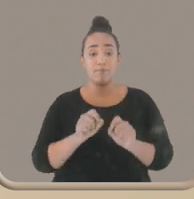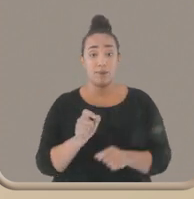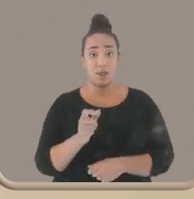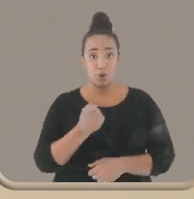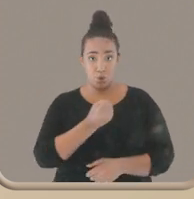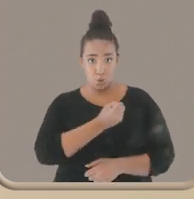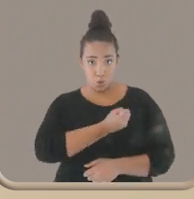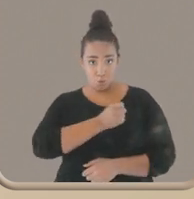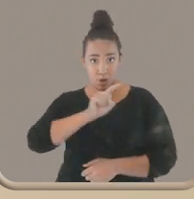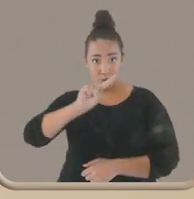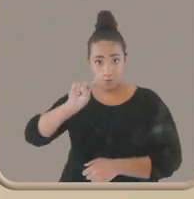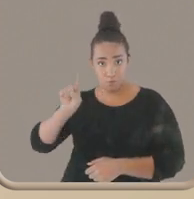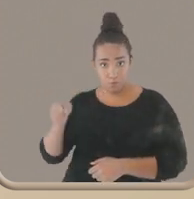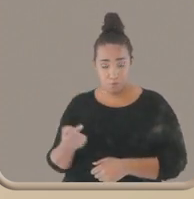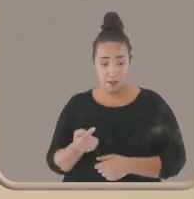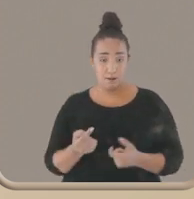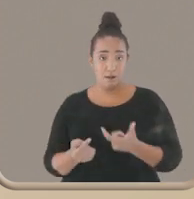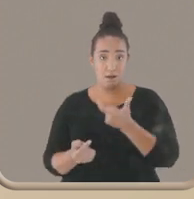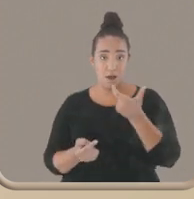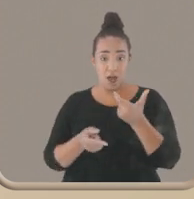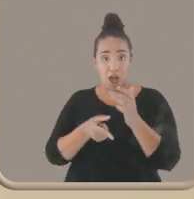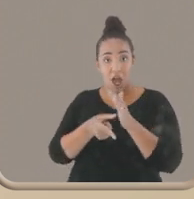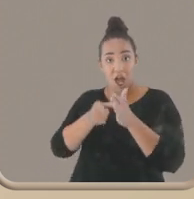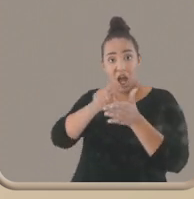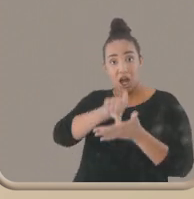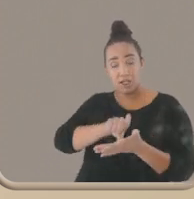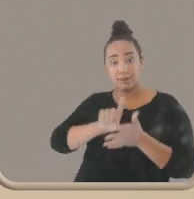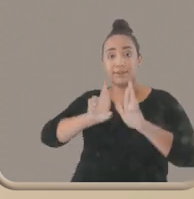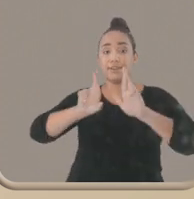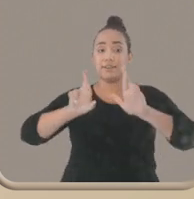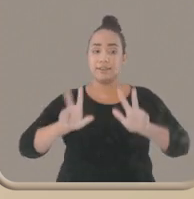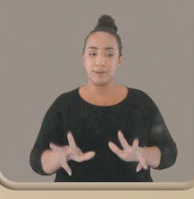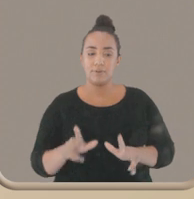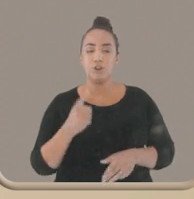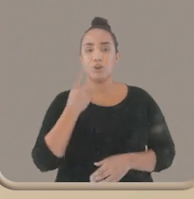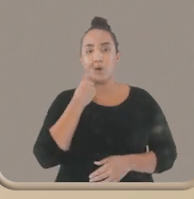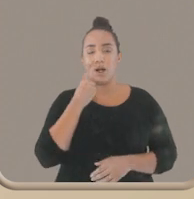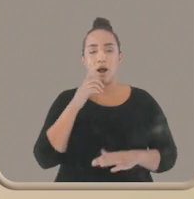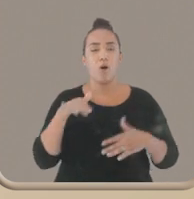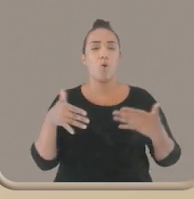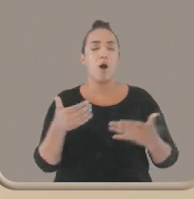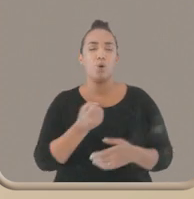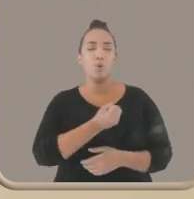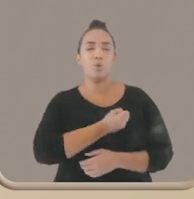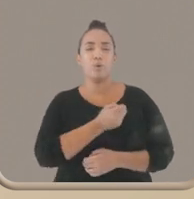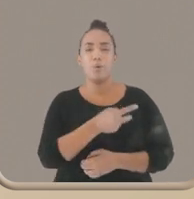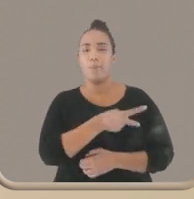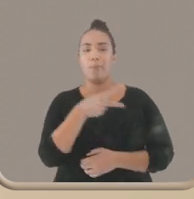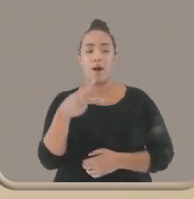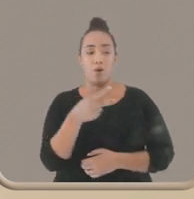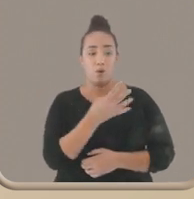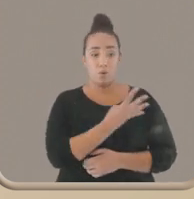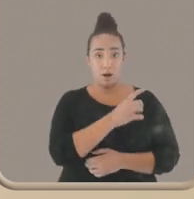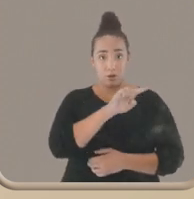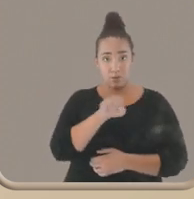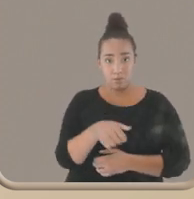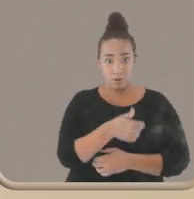ver primeiro no caso de números decimais com as partes inteiras diferentes. Qual número é